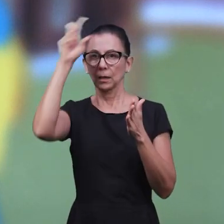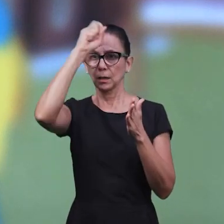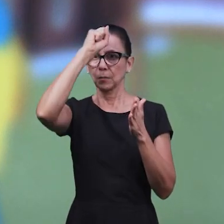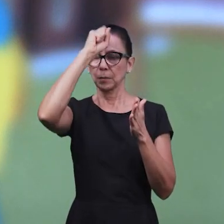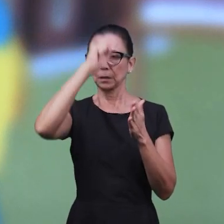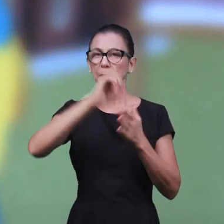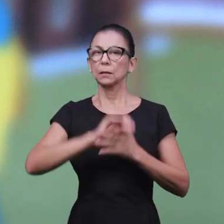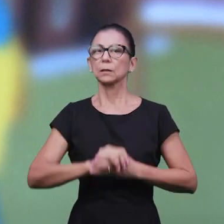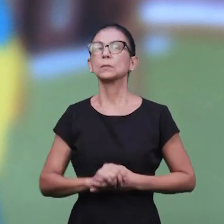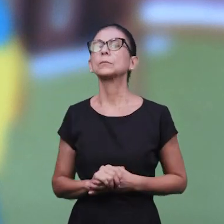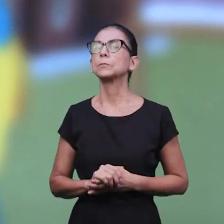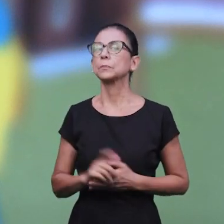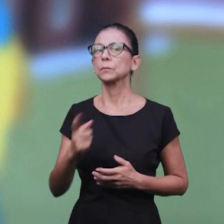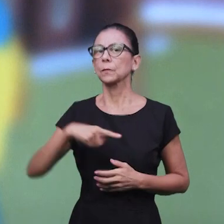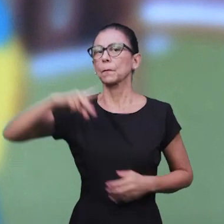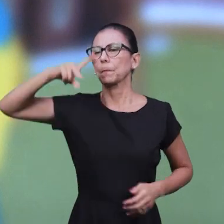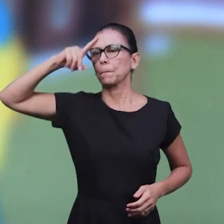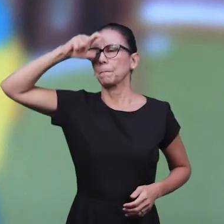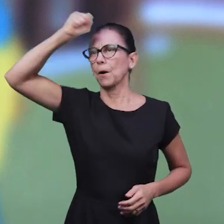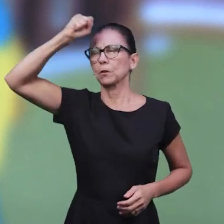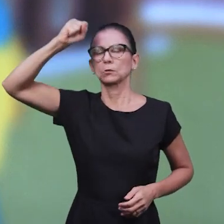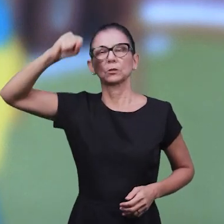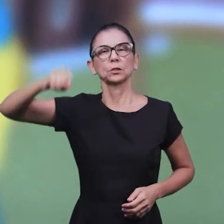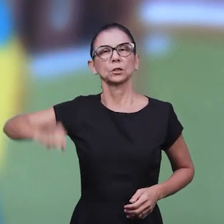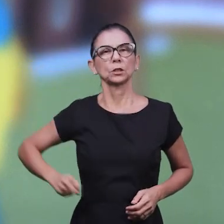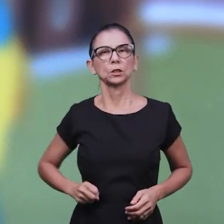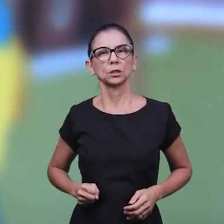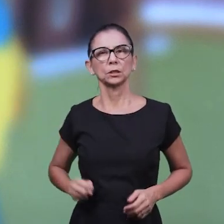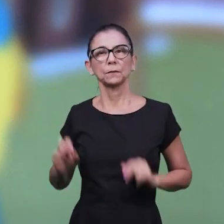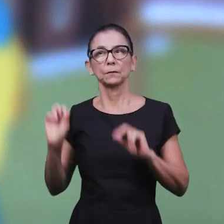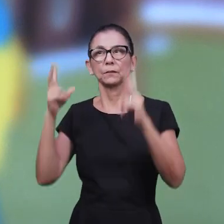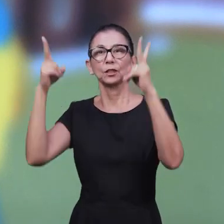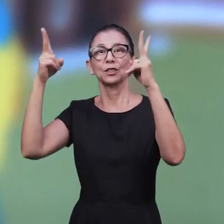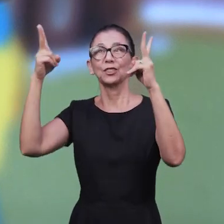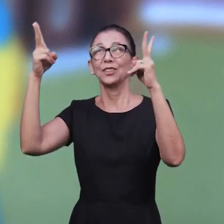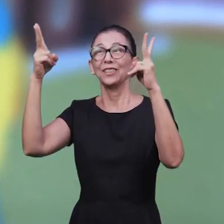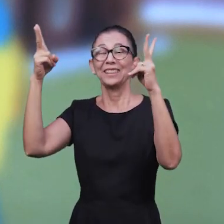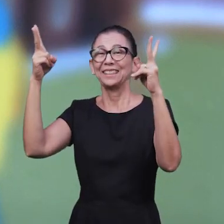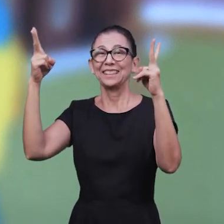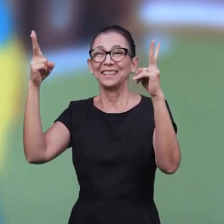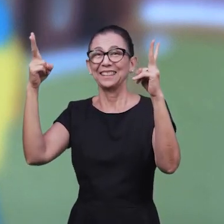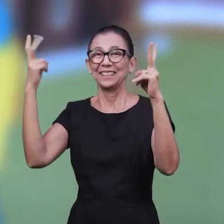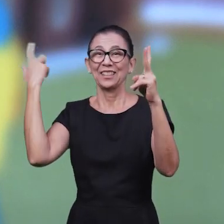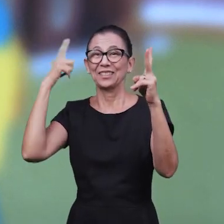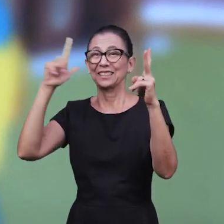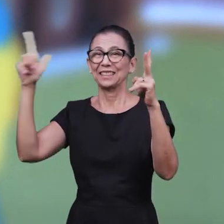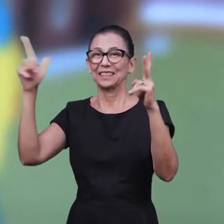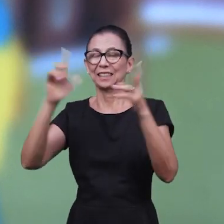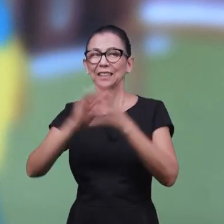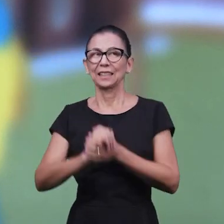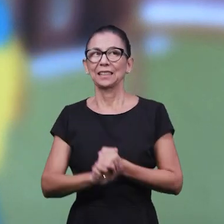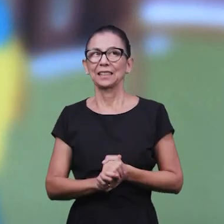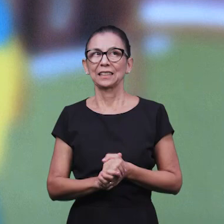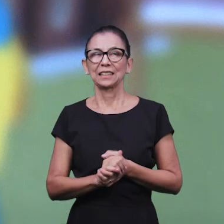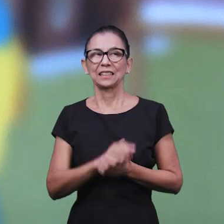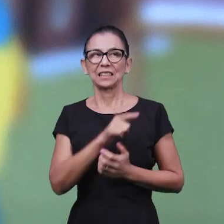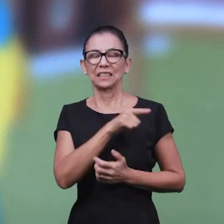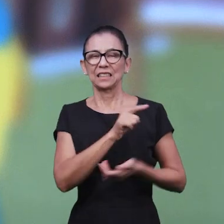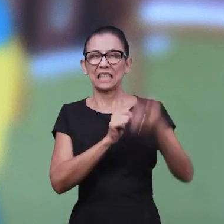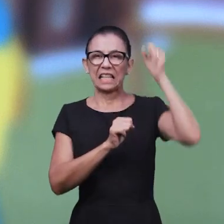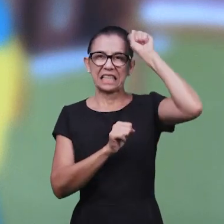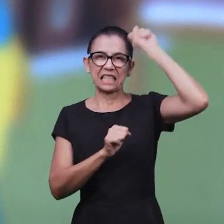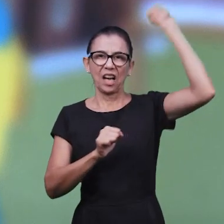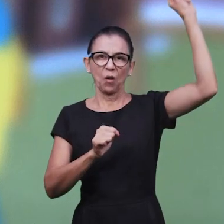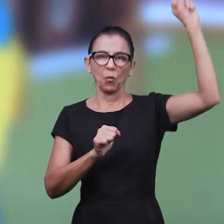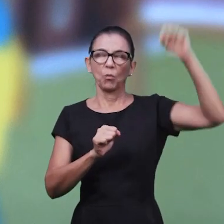somos fortes no Senhor. É Ele que nos dá a vitória. Na guerra entre a casa de Saul e